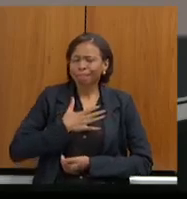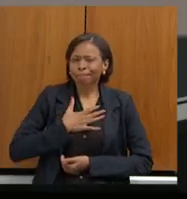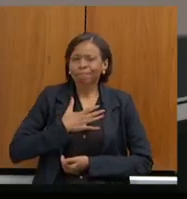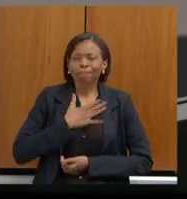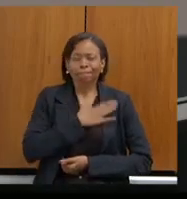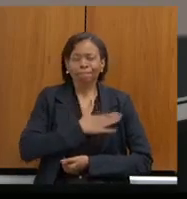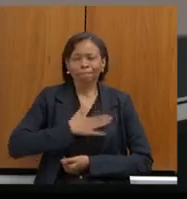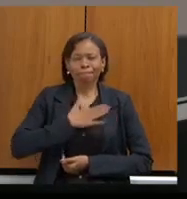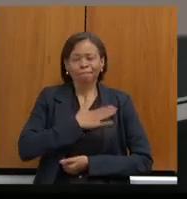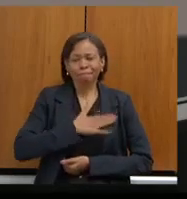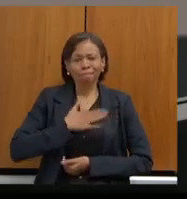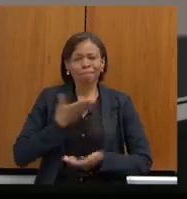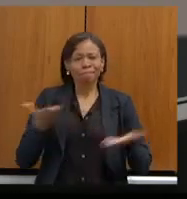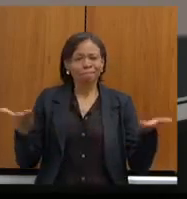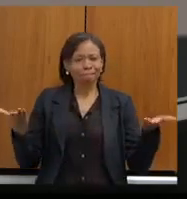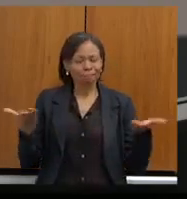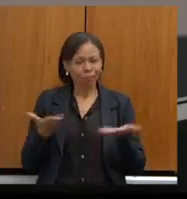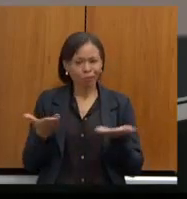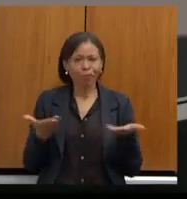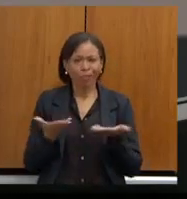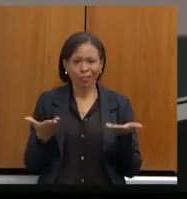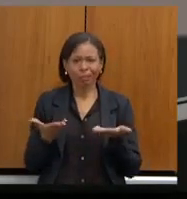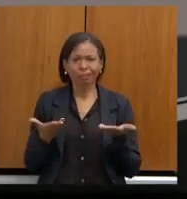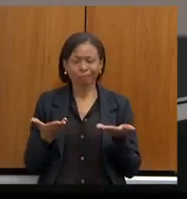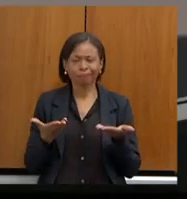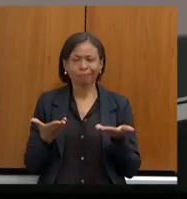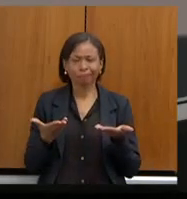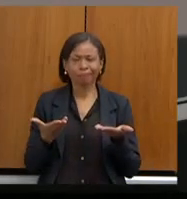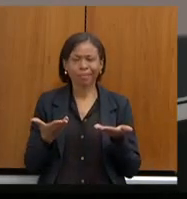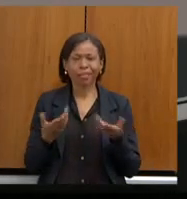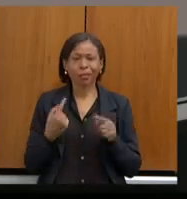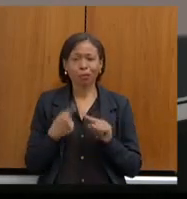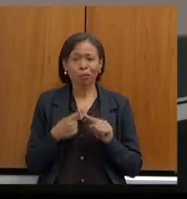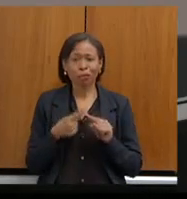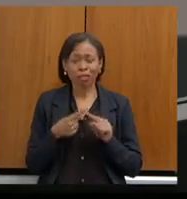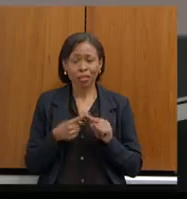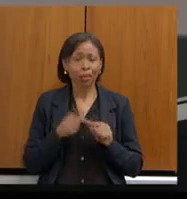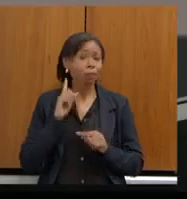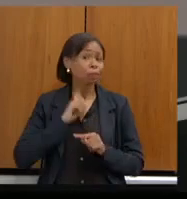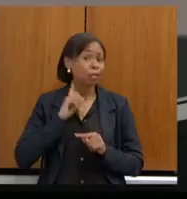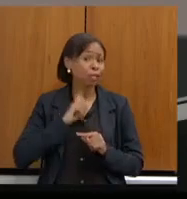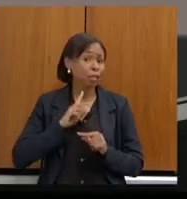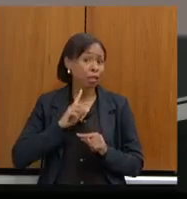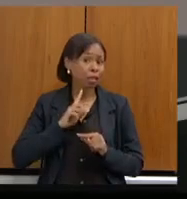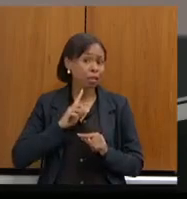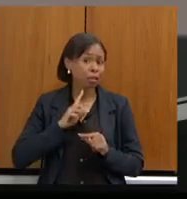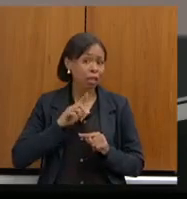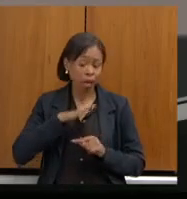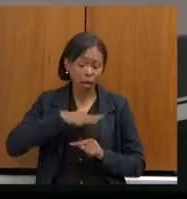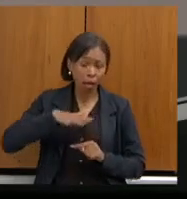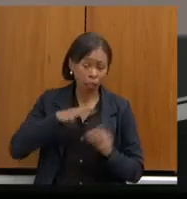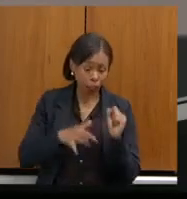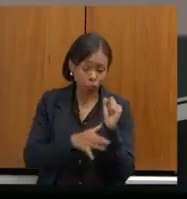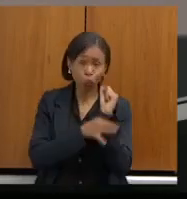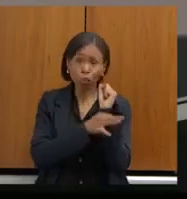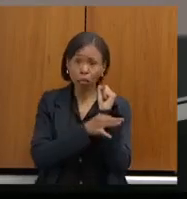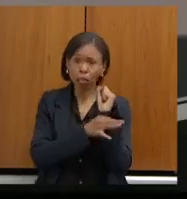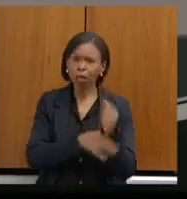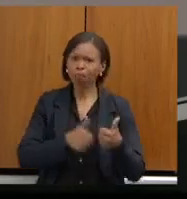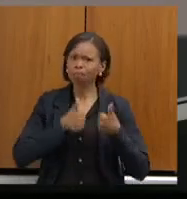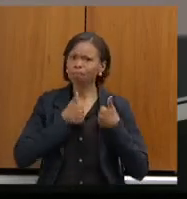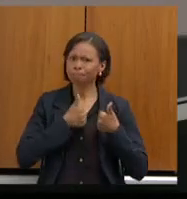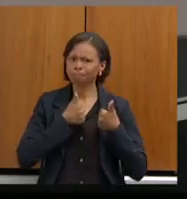Leite nesse momento em que a segurança de Minas Gerais vai muito bem em que a constituição